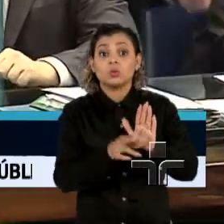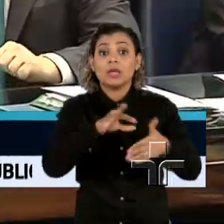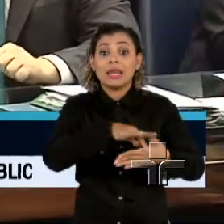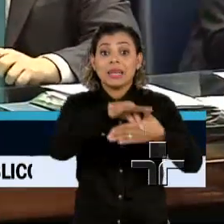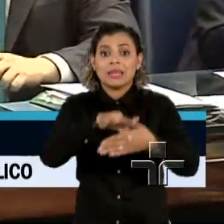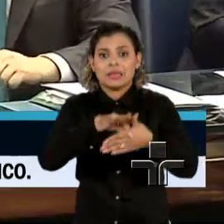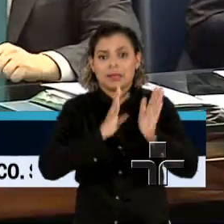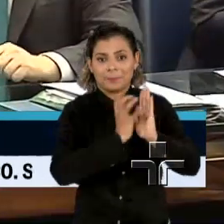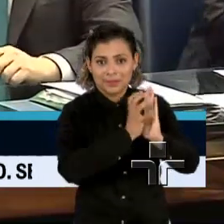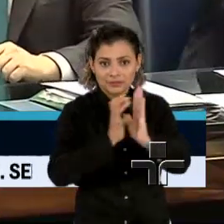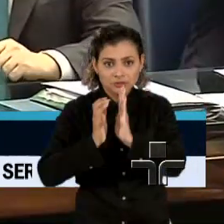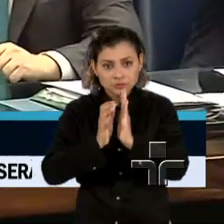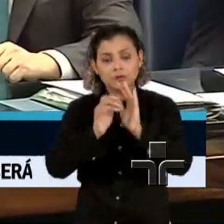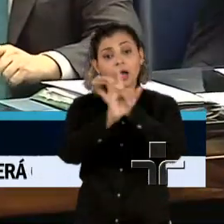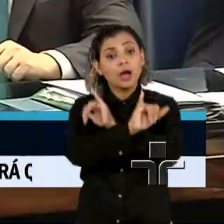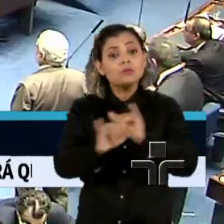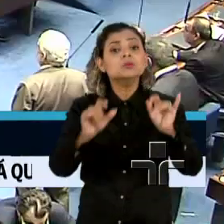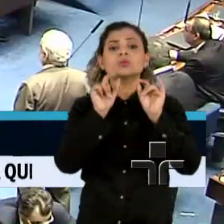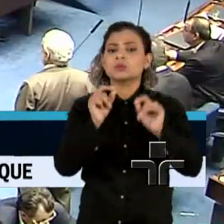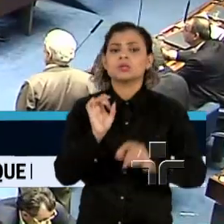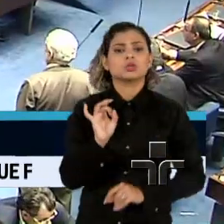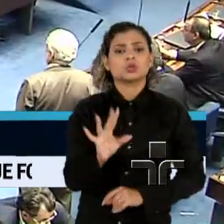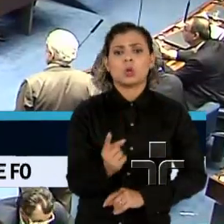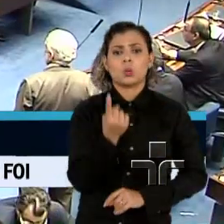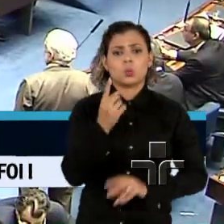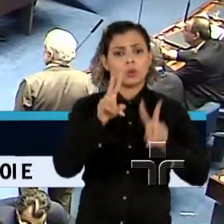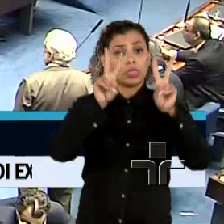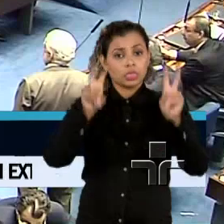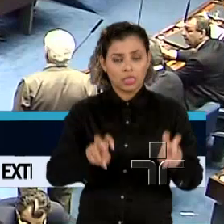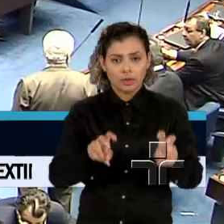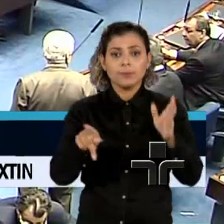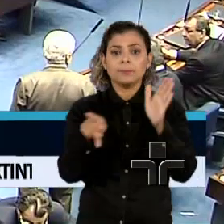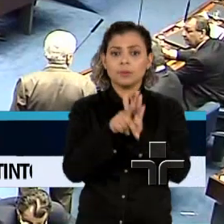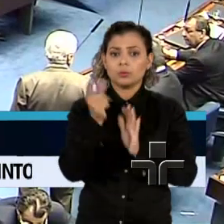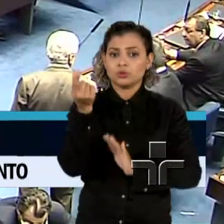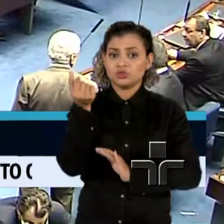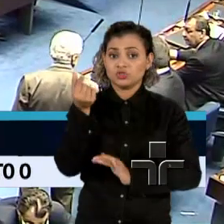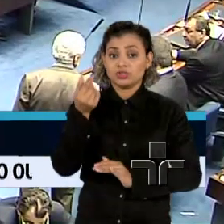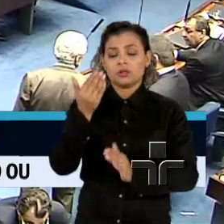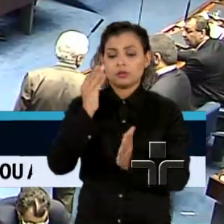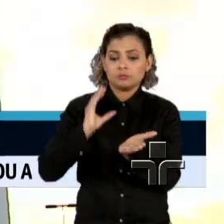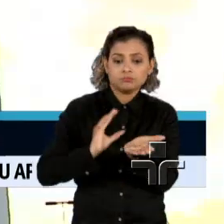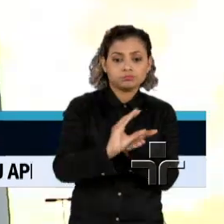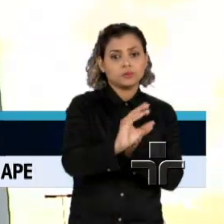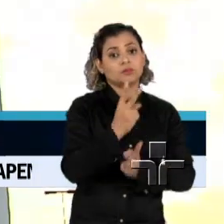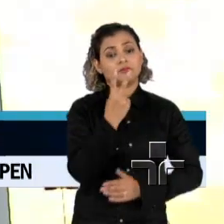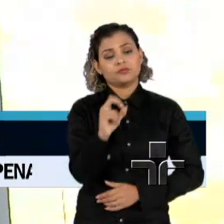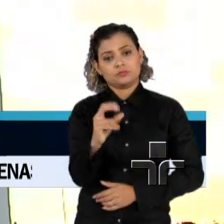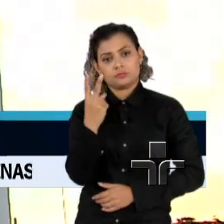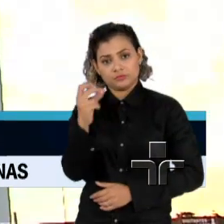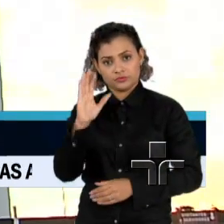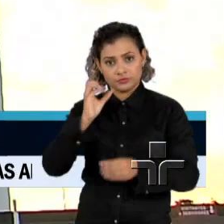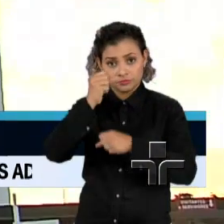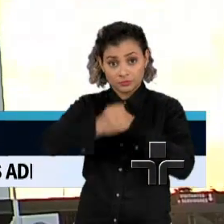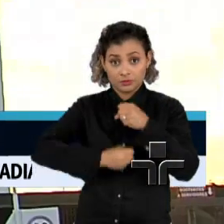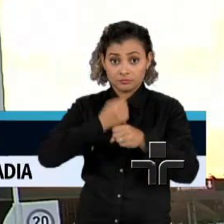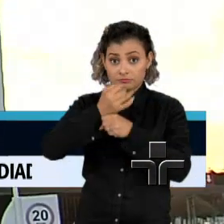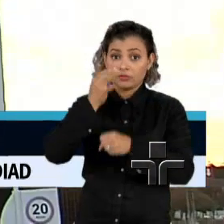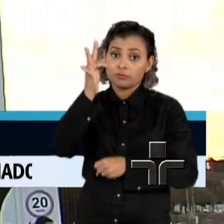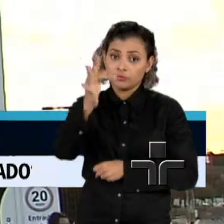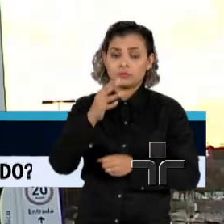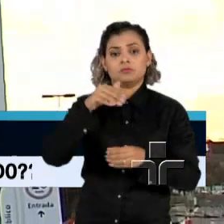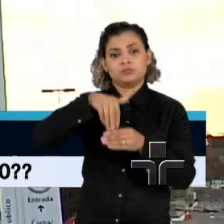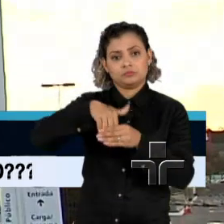da matéria anunciou que vai manter apenas o trecho que estabelece o fundo eleitoral do ano que vem. Assim, fica descartada